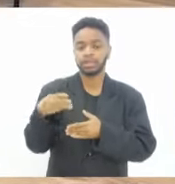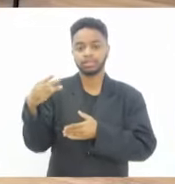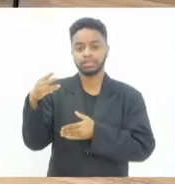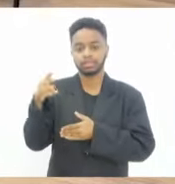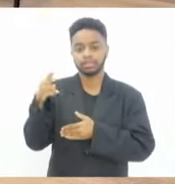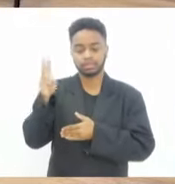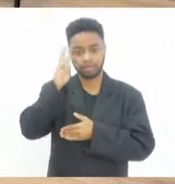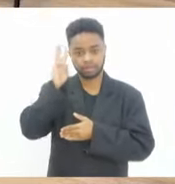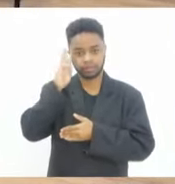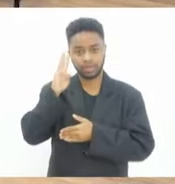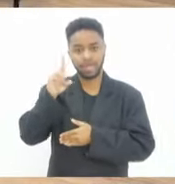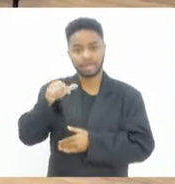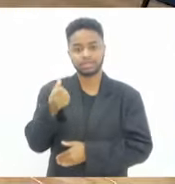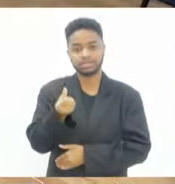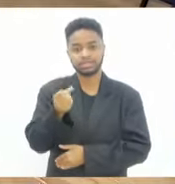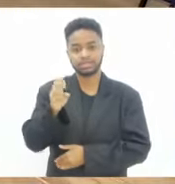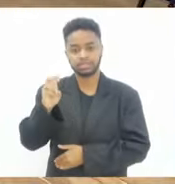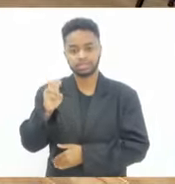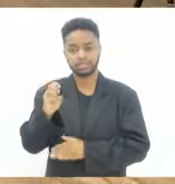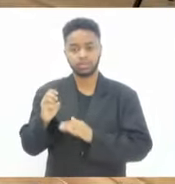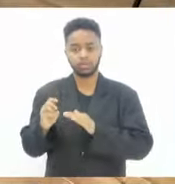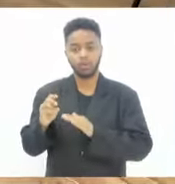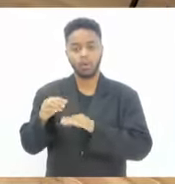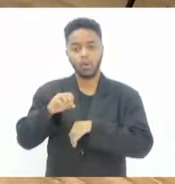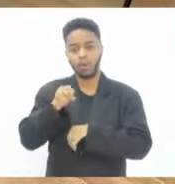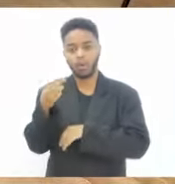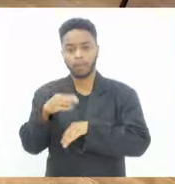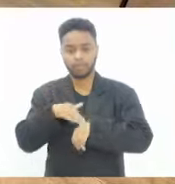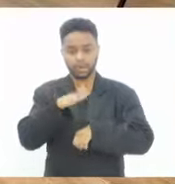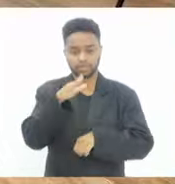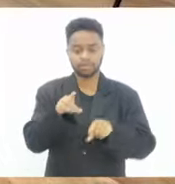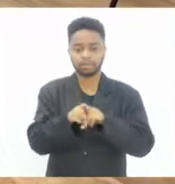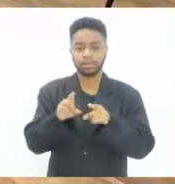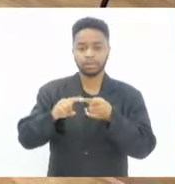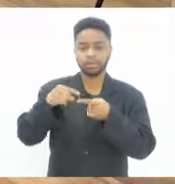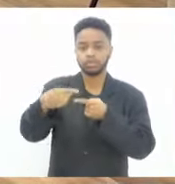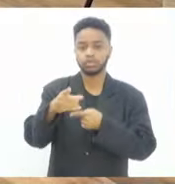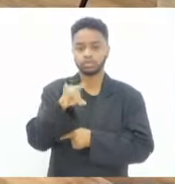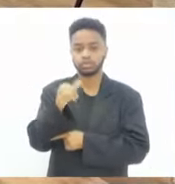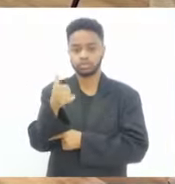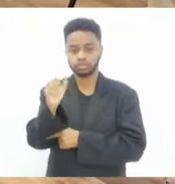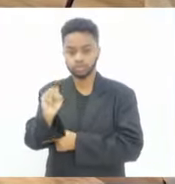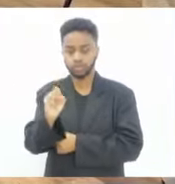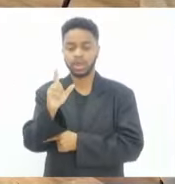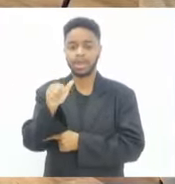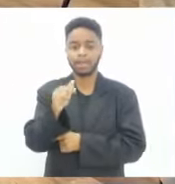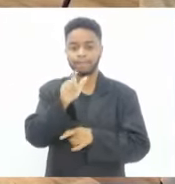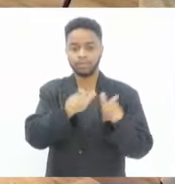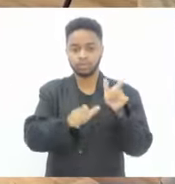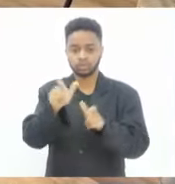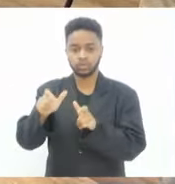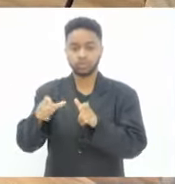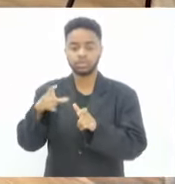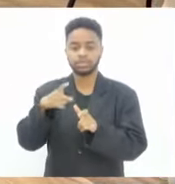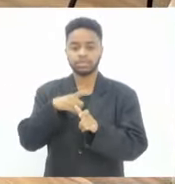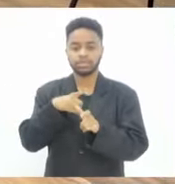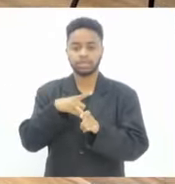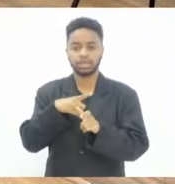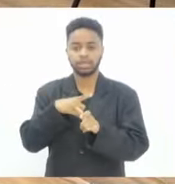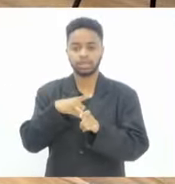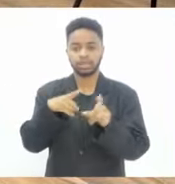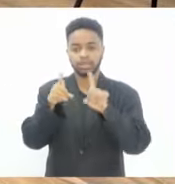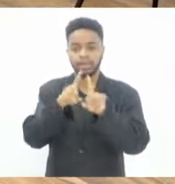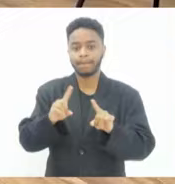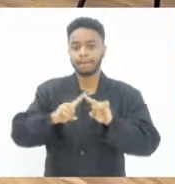de 65 ou mais. A partir do dia 18, a campanha inclui adultos com comorbidade sem necessidade de apresentação de